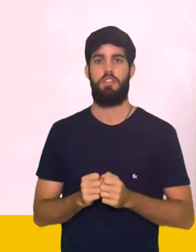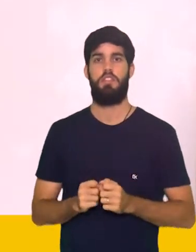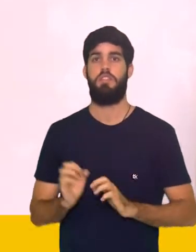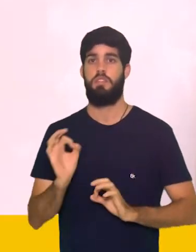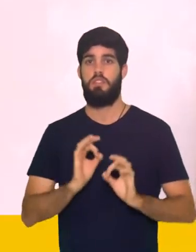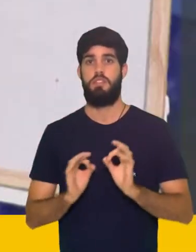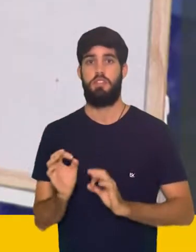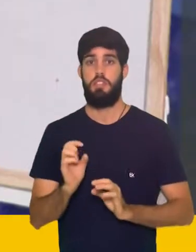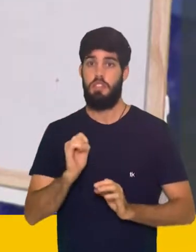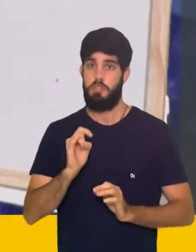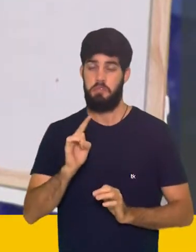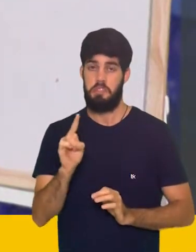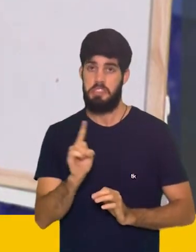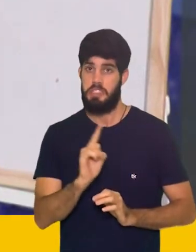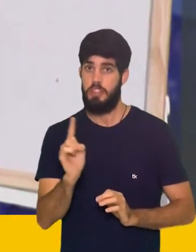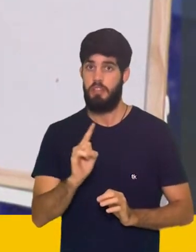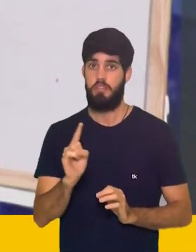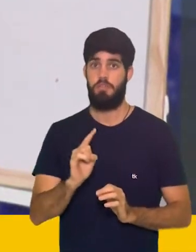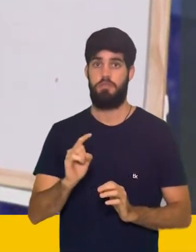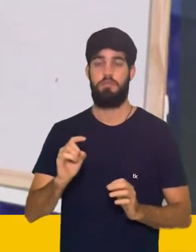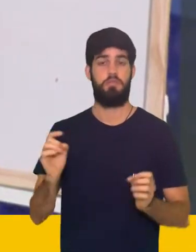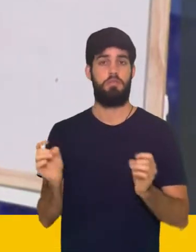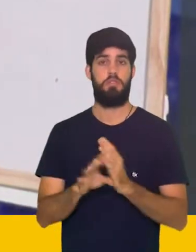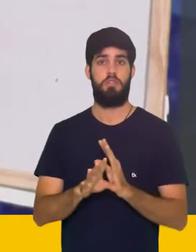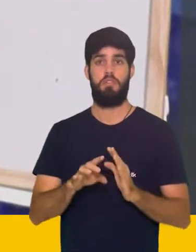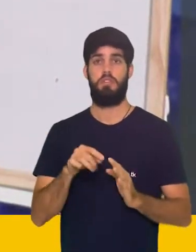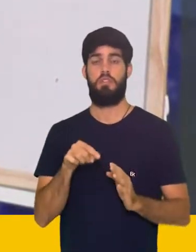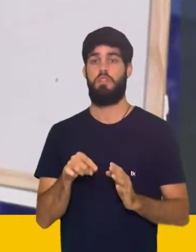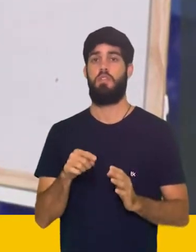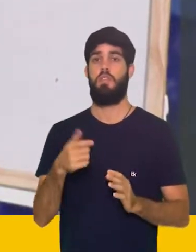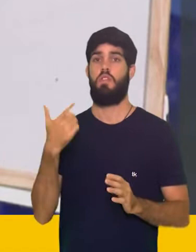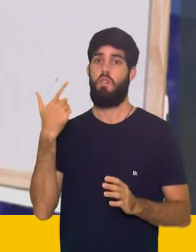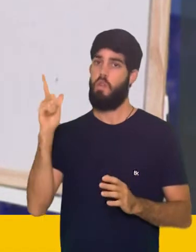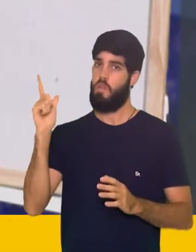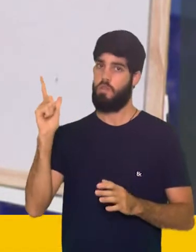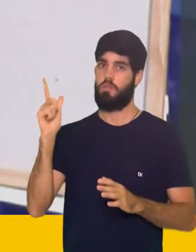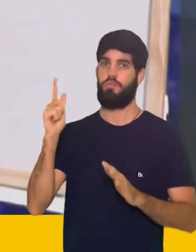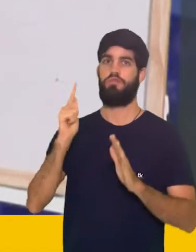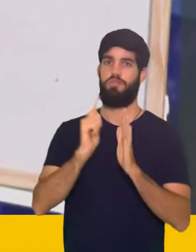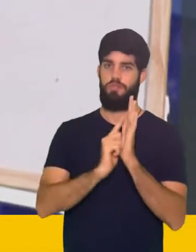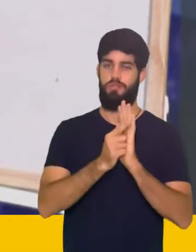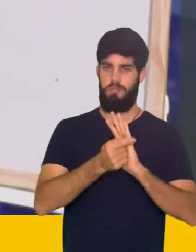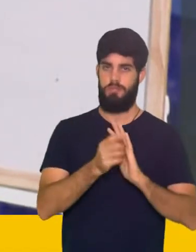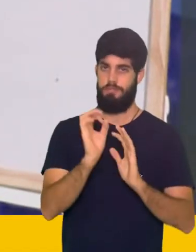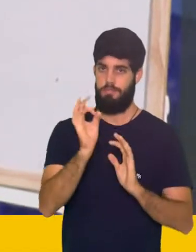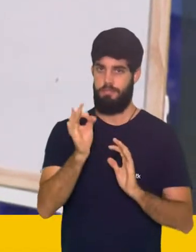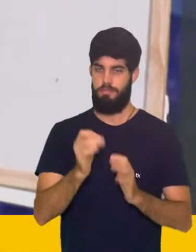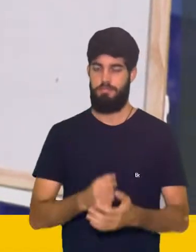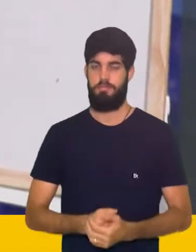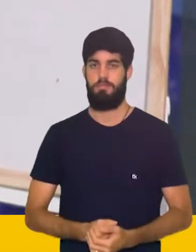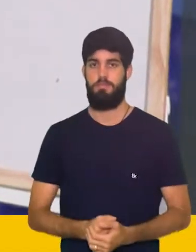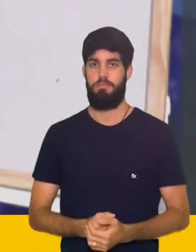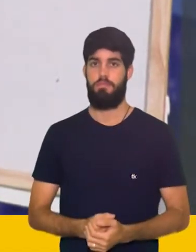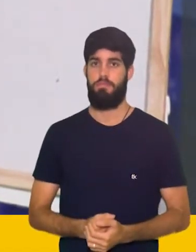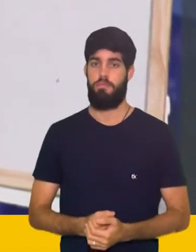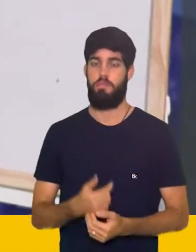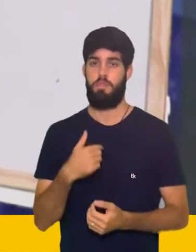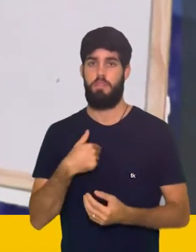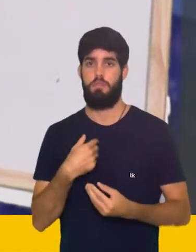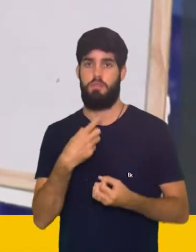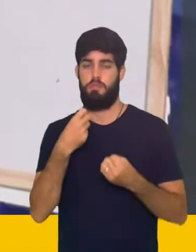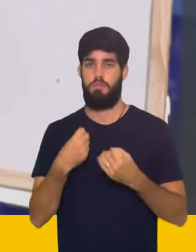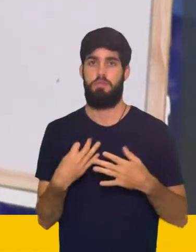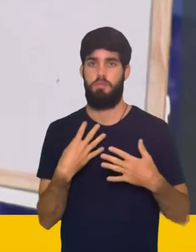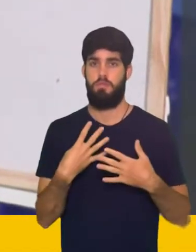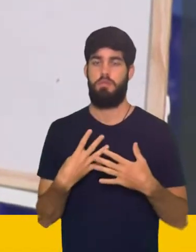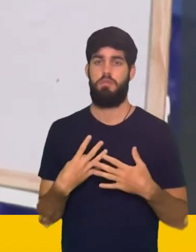resolva. Porque se você não resolver isso aqui, é outro gênero, certo? Então, quando eu digo